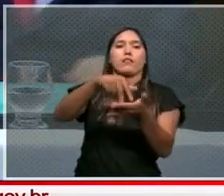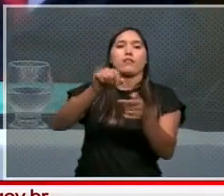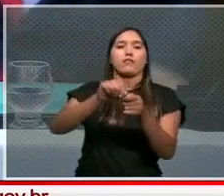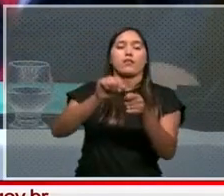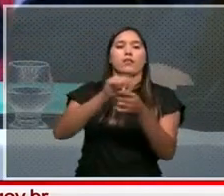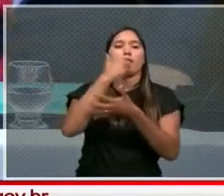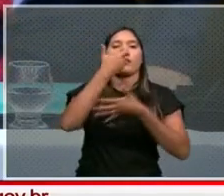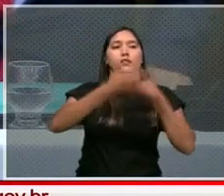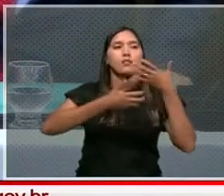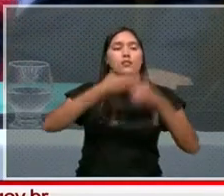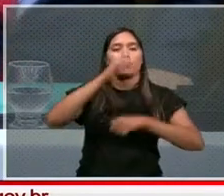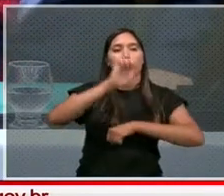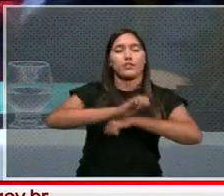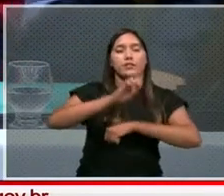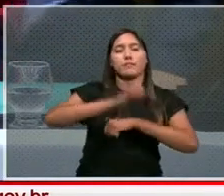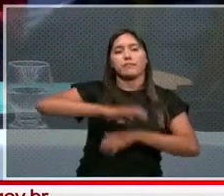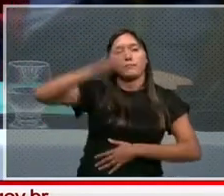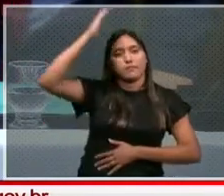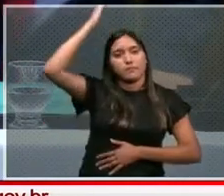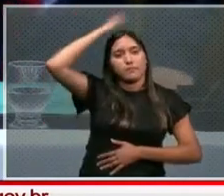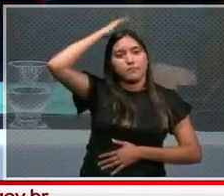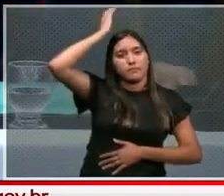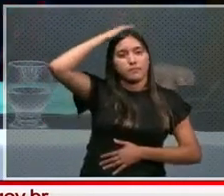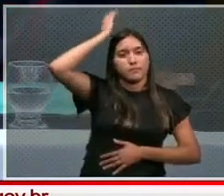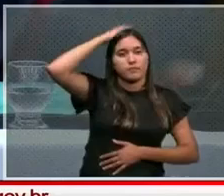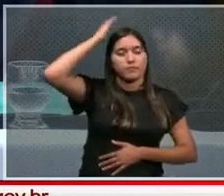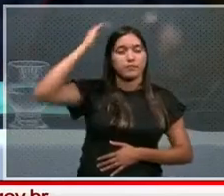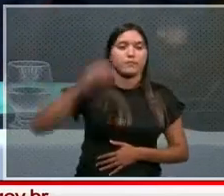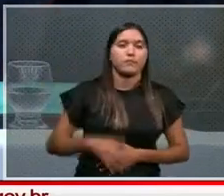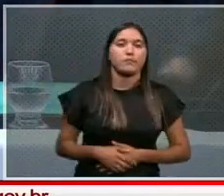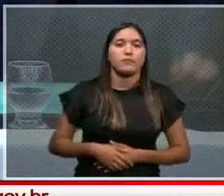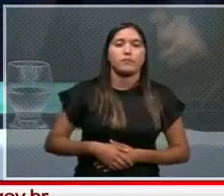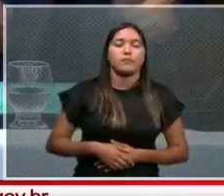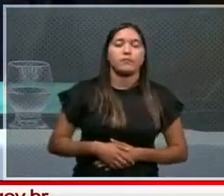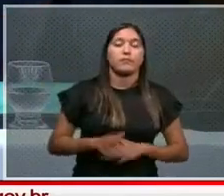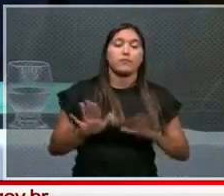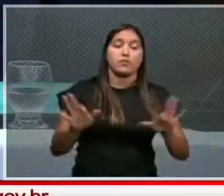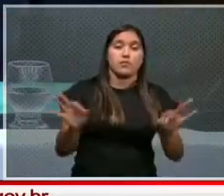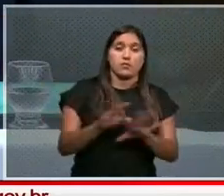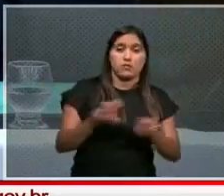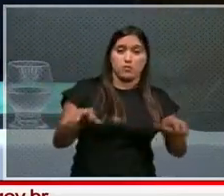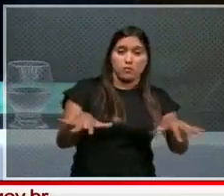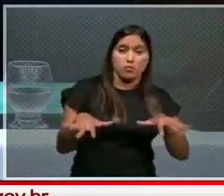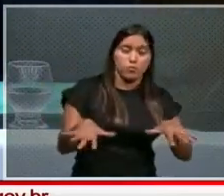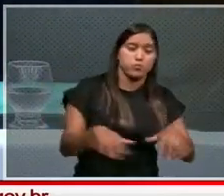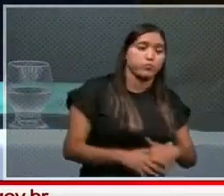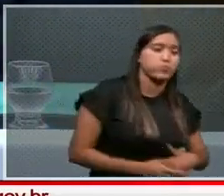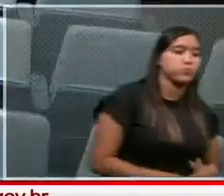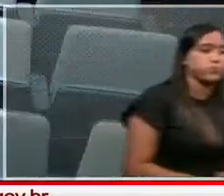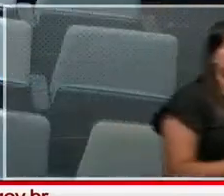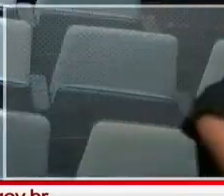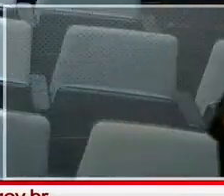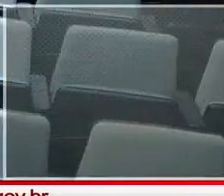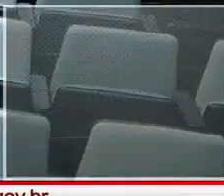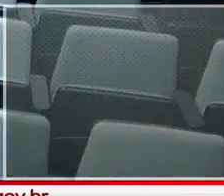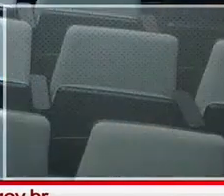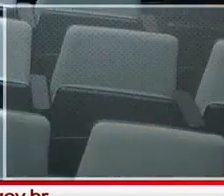pé possamos cantar o hino do Estado do Pará e encerrar nossa sessão